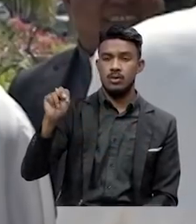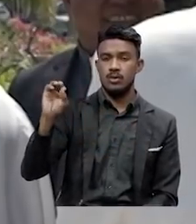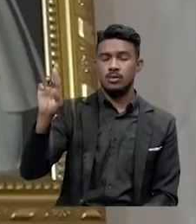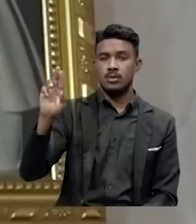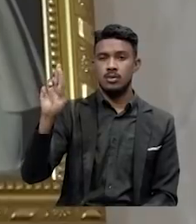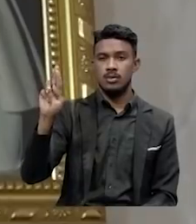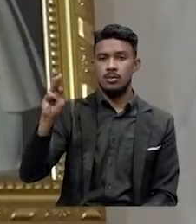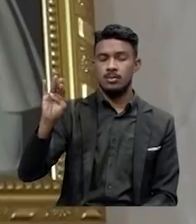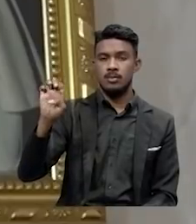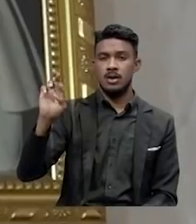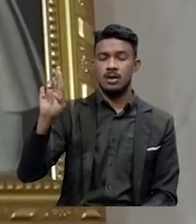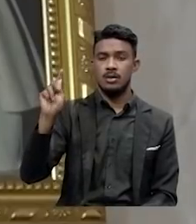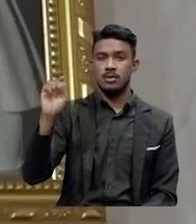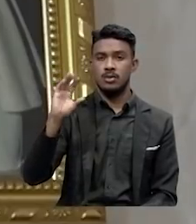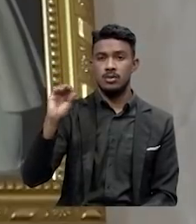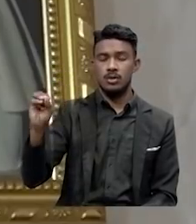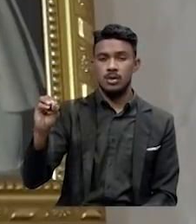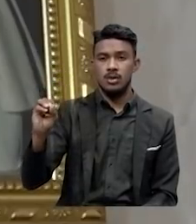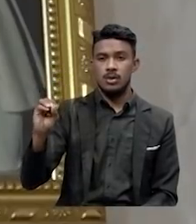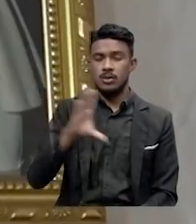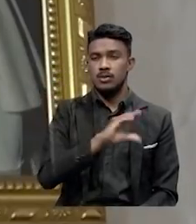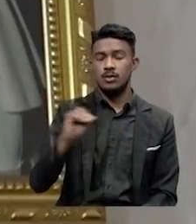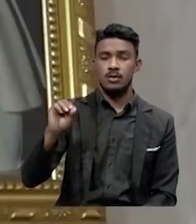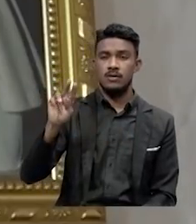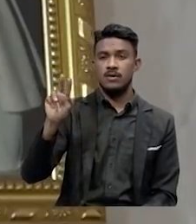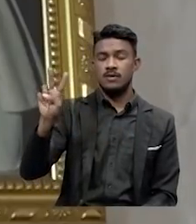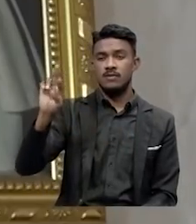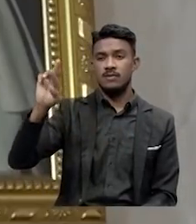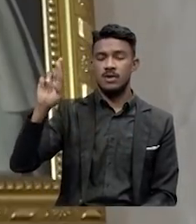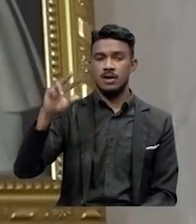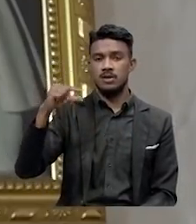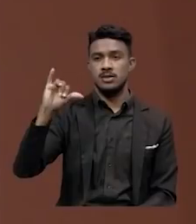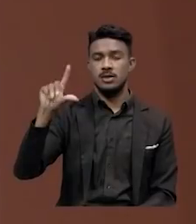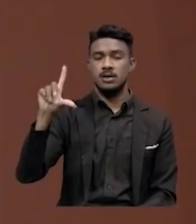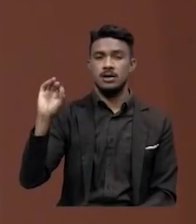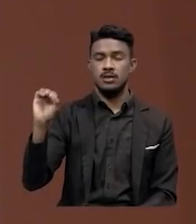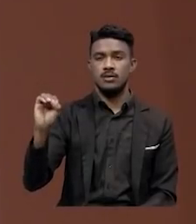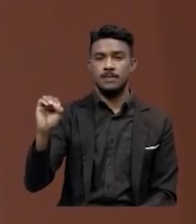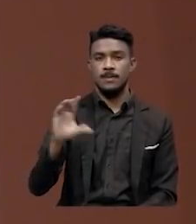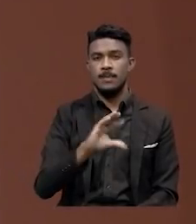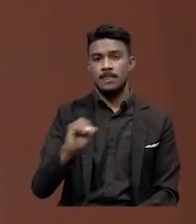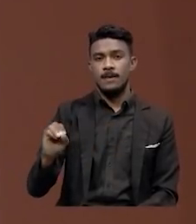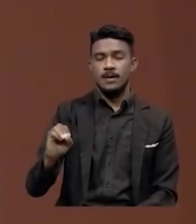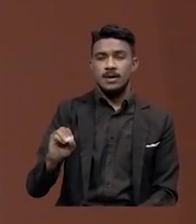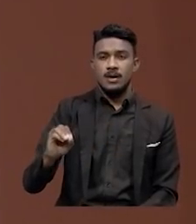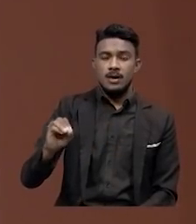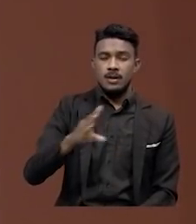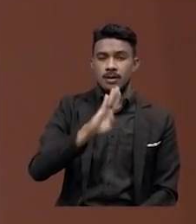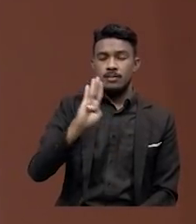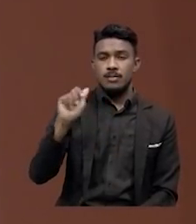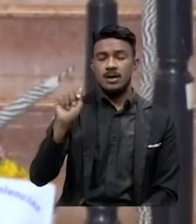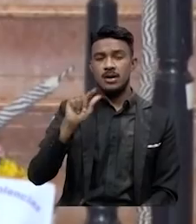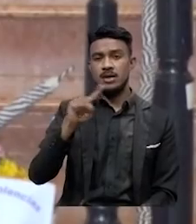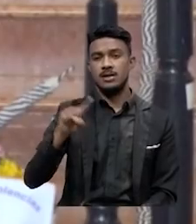Cardeal, no Arcebispo Metropolita Dom Virgílio Rasik. Bispo Dom Basílio do Nascimento lidera